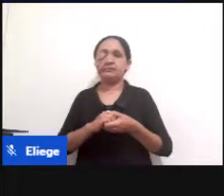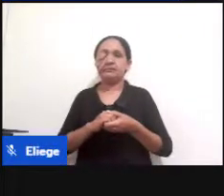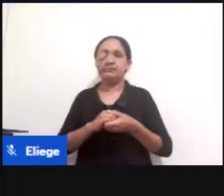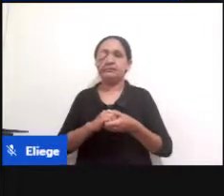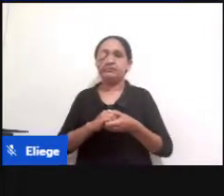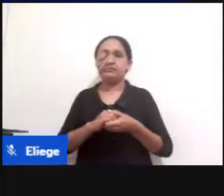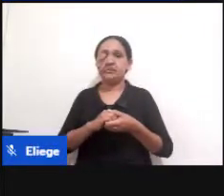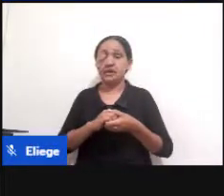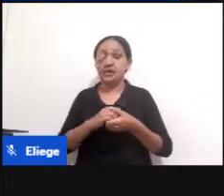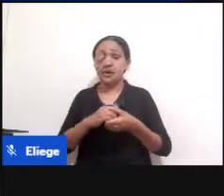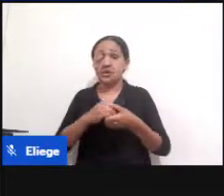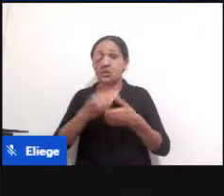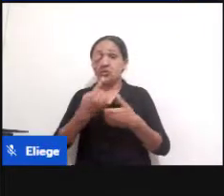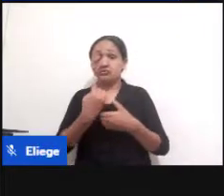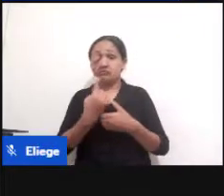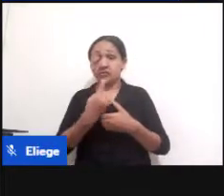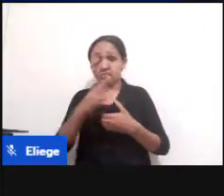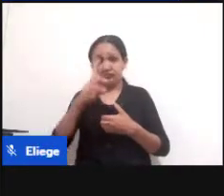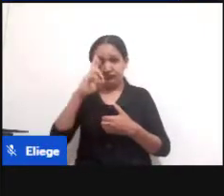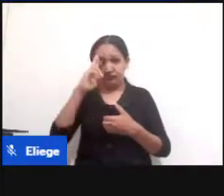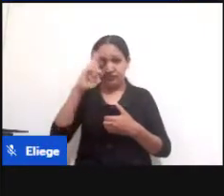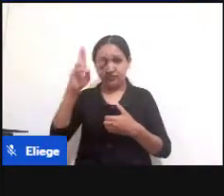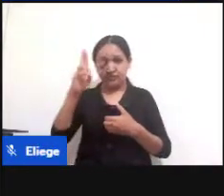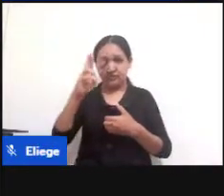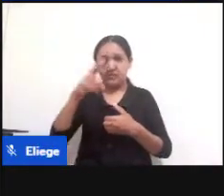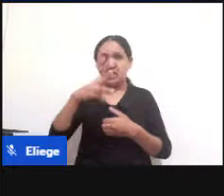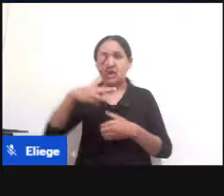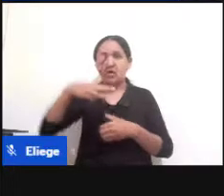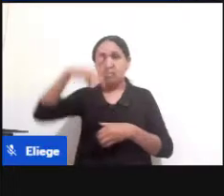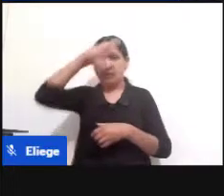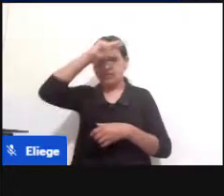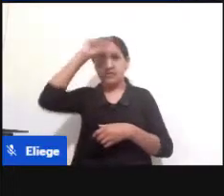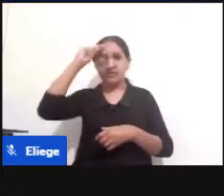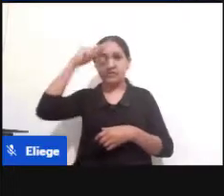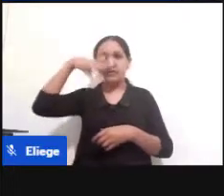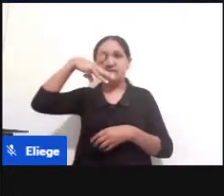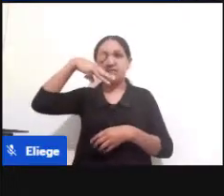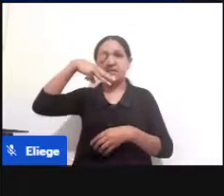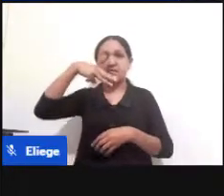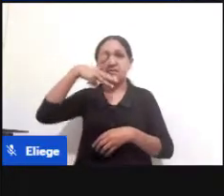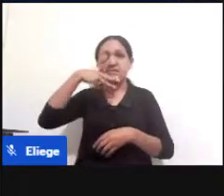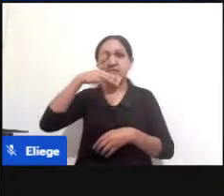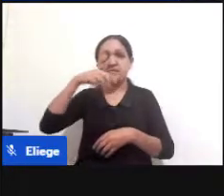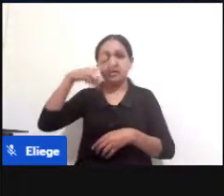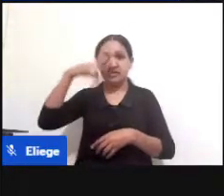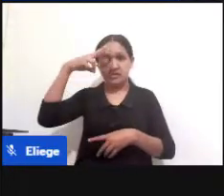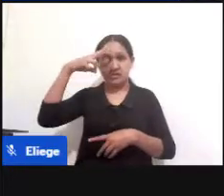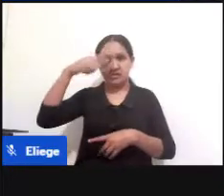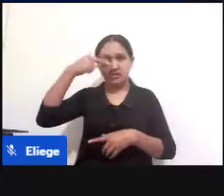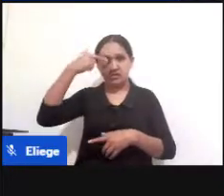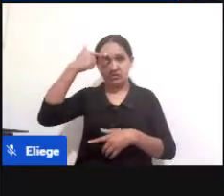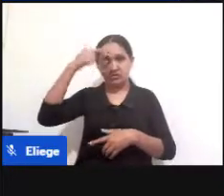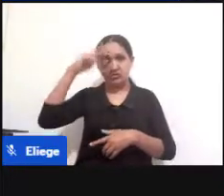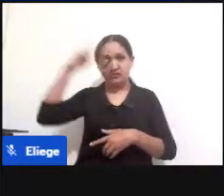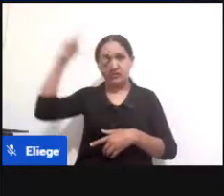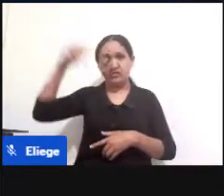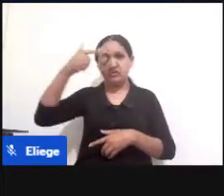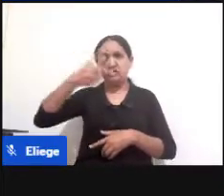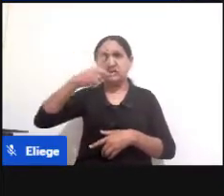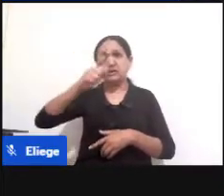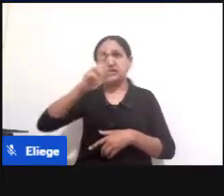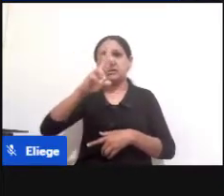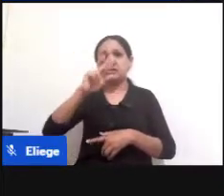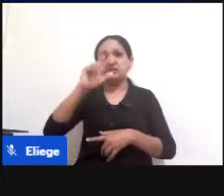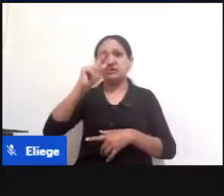Então, os nossos gestores, Marcos Marcelo Tradi, Adriana Lopes, vice-prefeita, Elza Fernandes, secretária